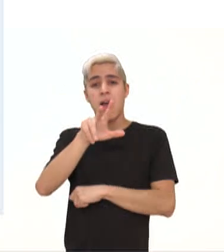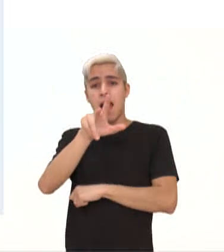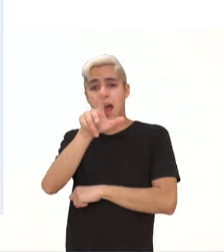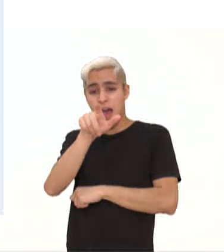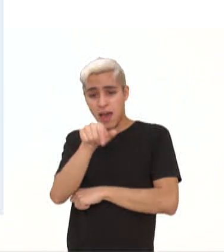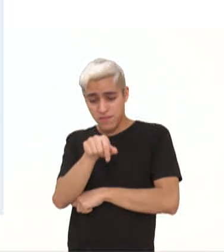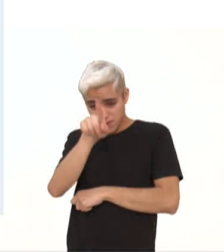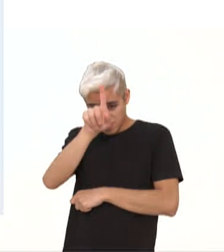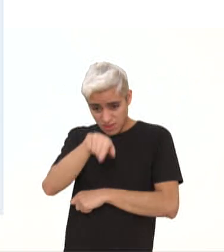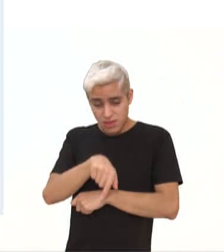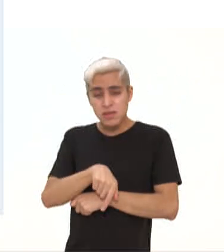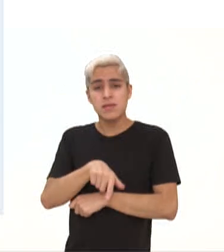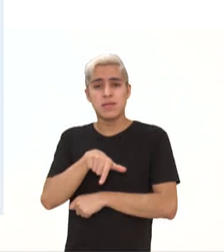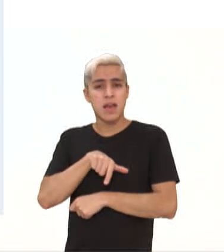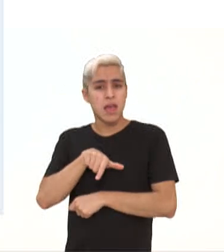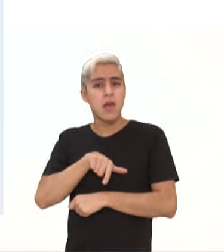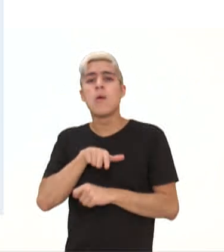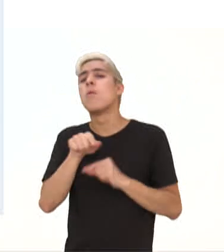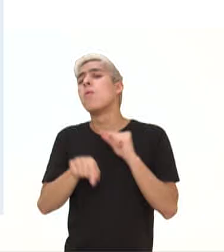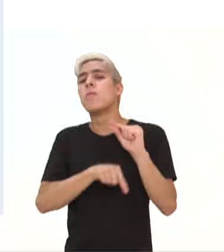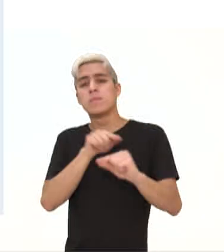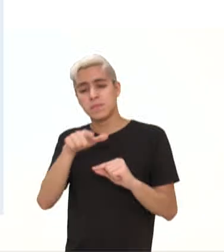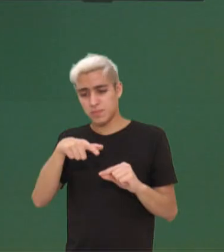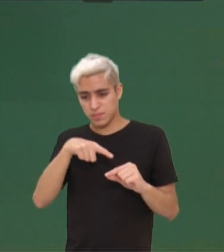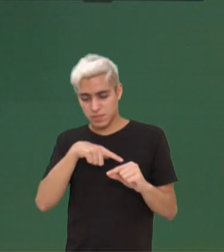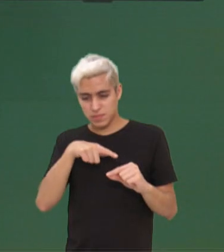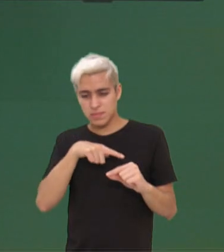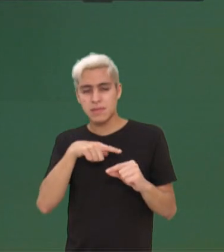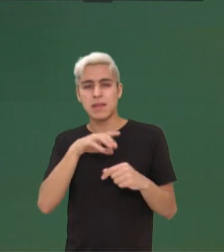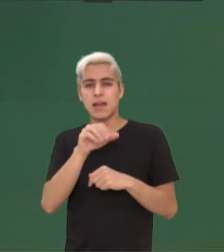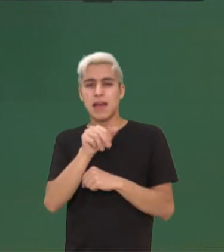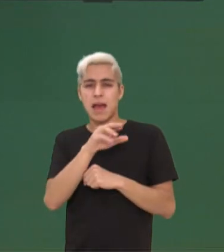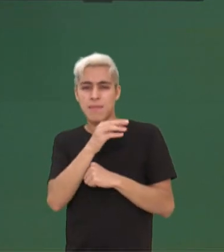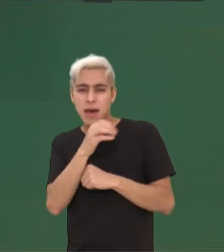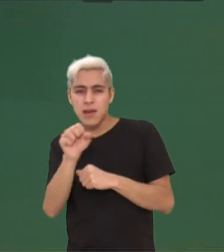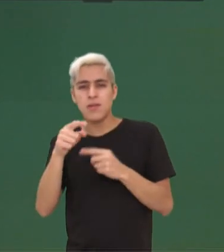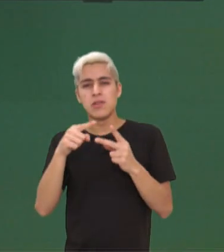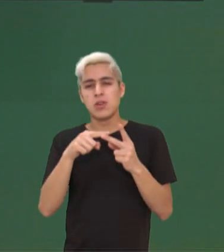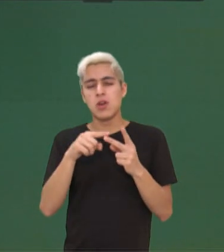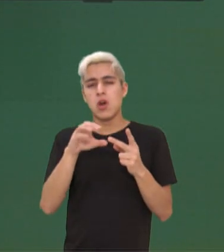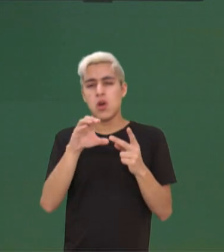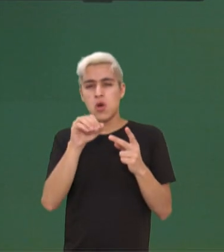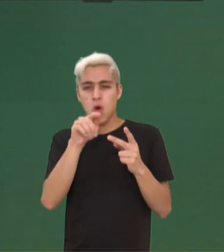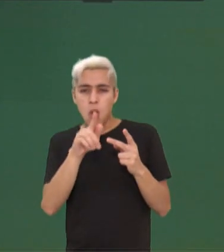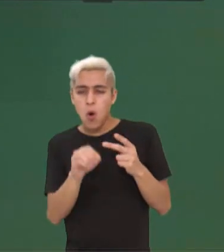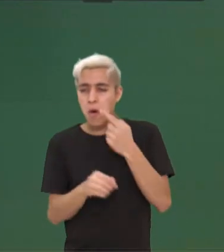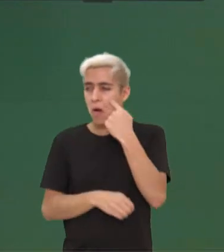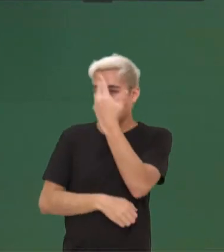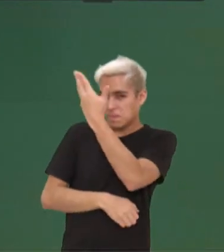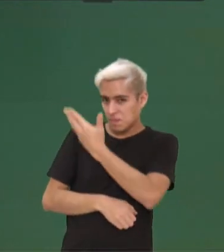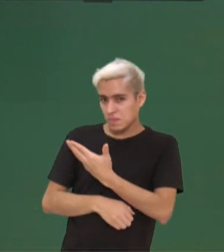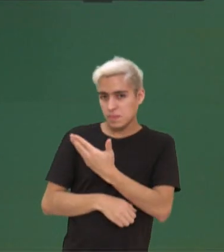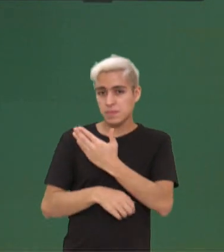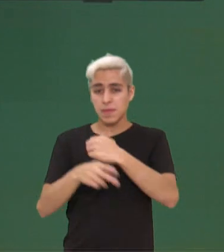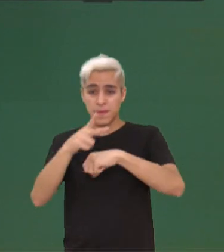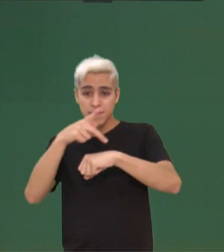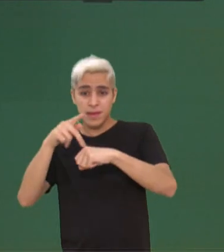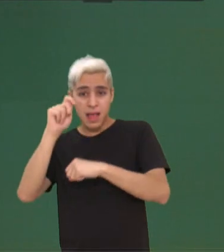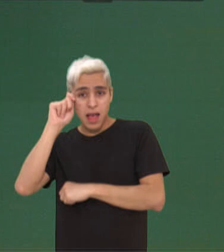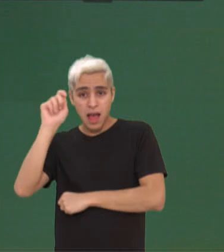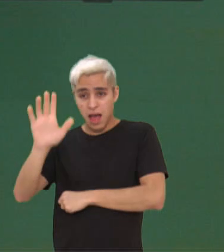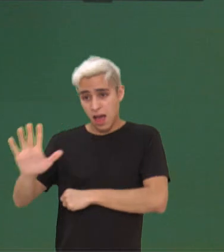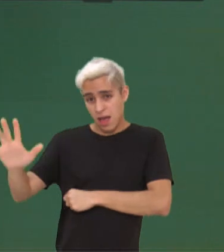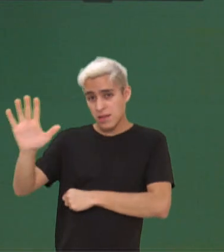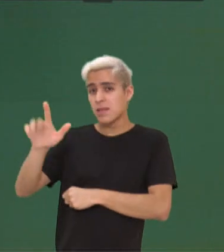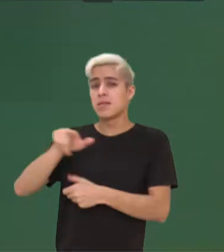estão relacionados aqui, entre eles Camarões, Chad, Congo e outros. Os países da Ásia que